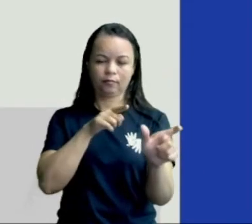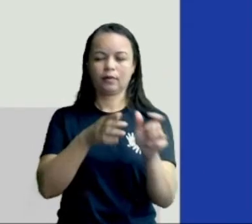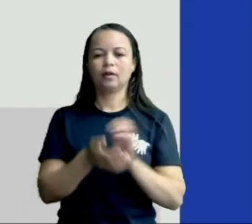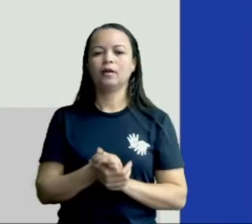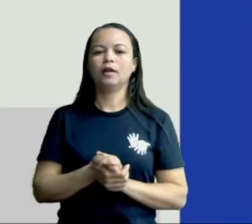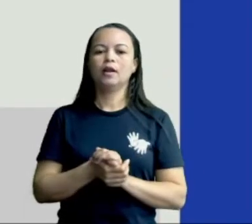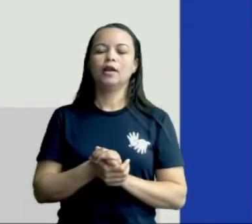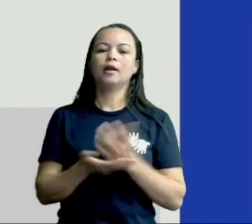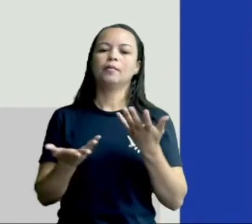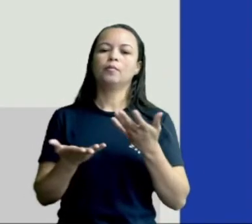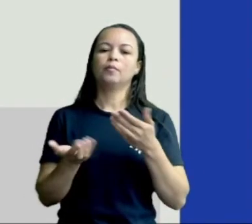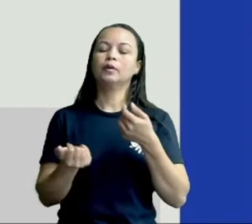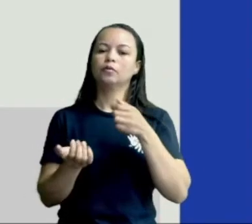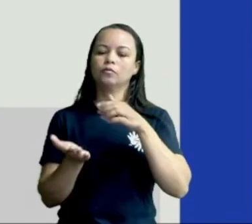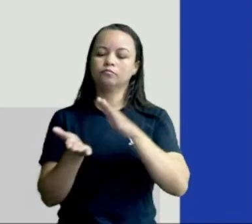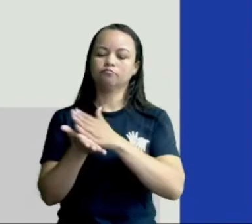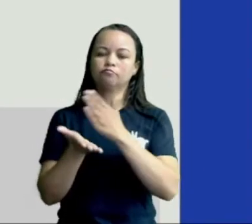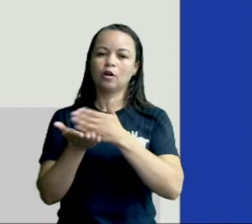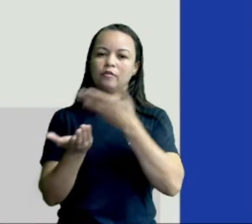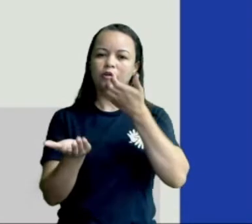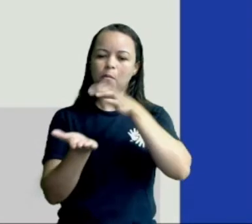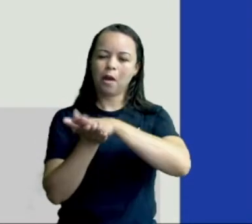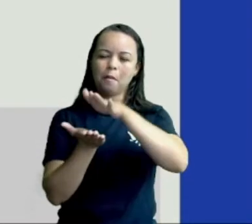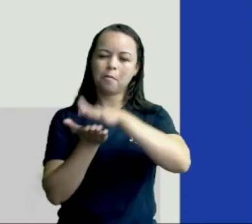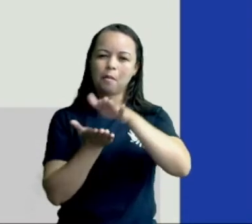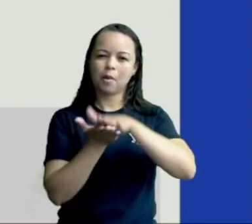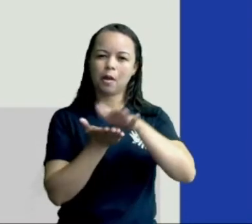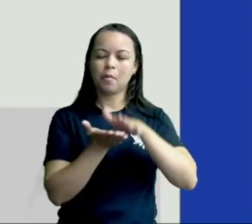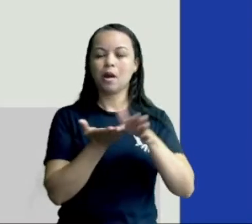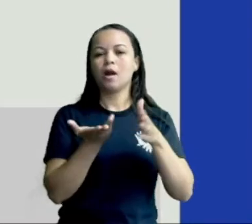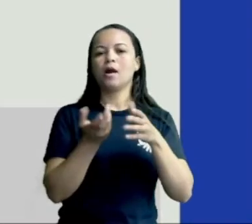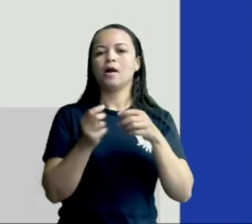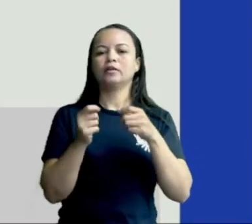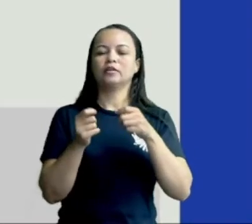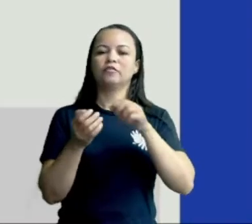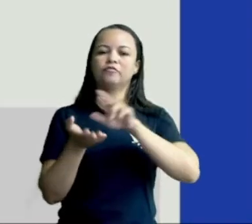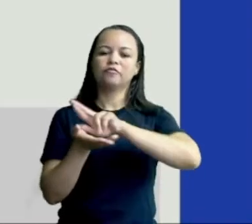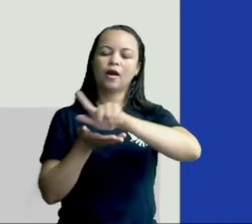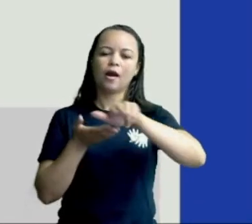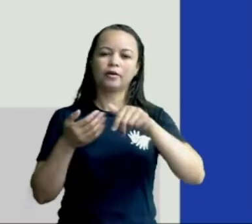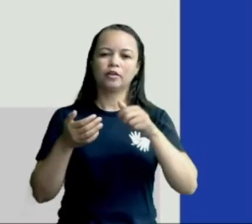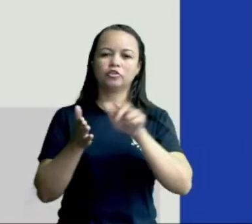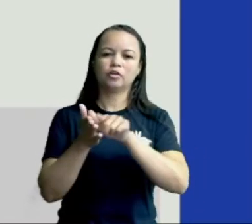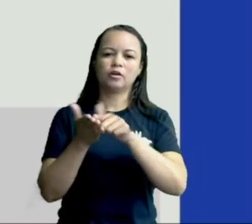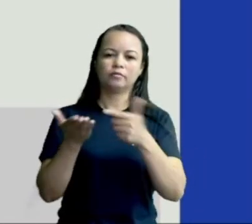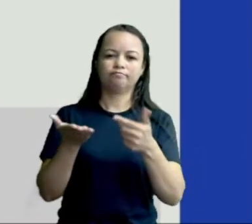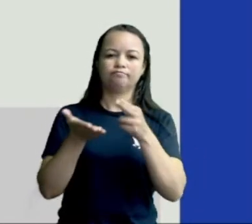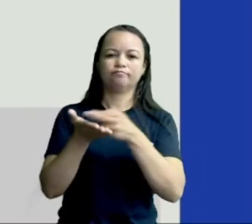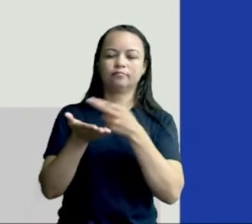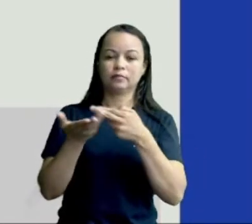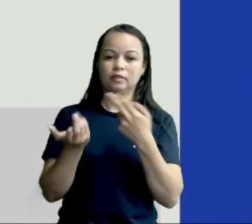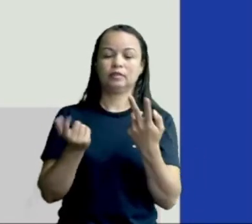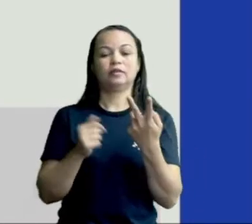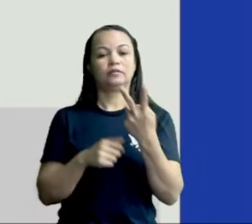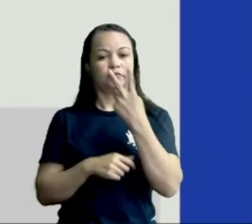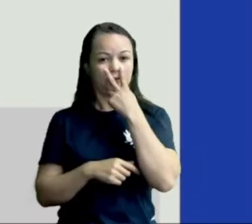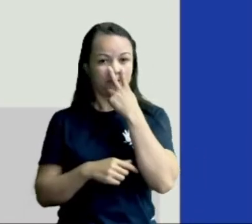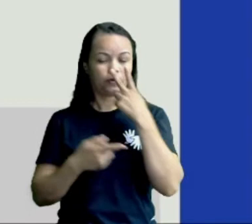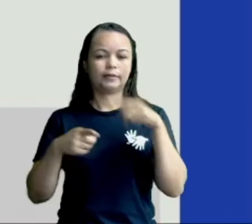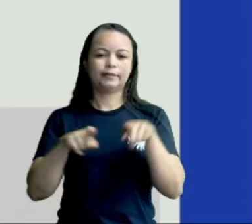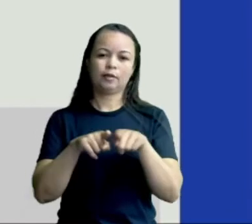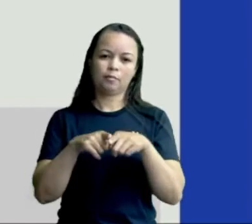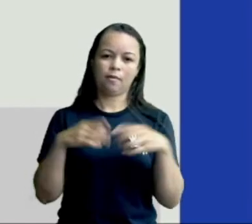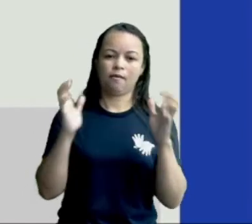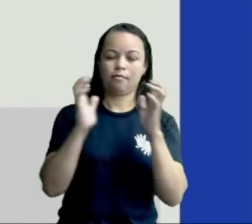publicou o livro de versos Minha Castalha e colaborou em várias revistas e jornais, tanto da Vitória como do Recife.